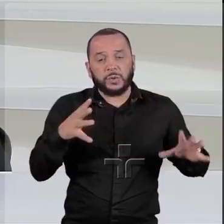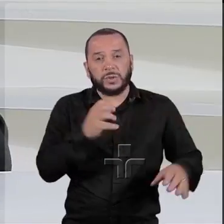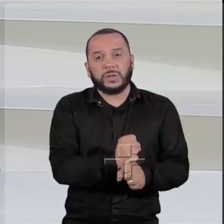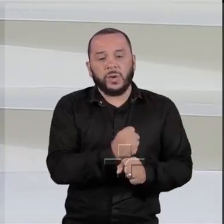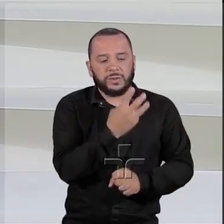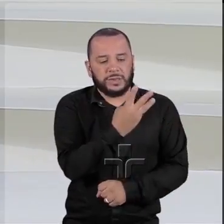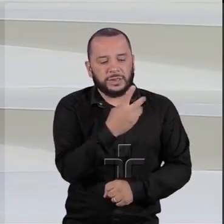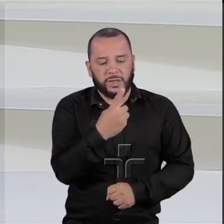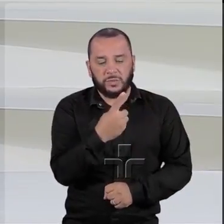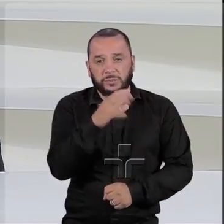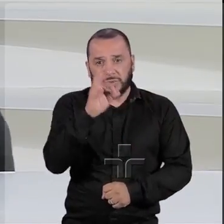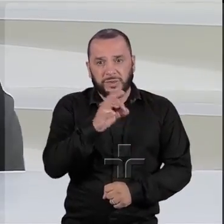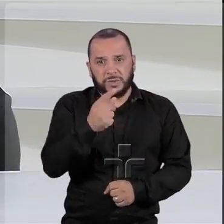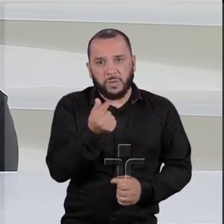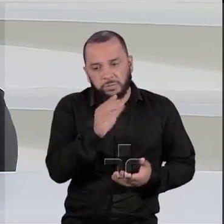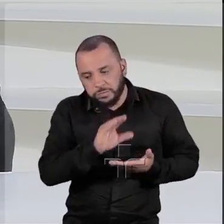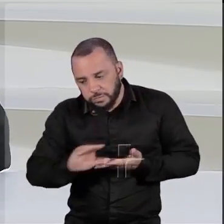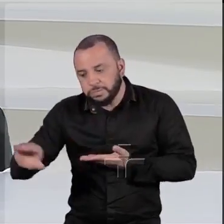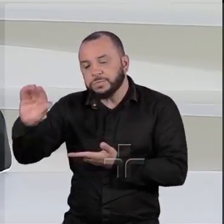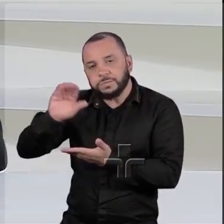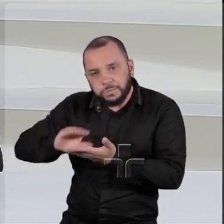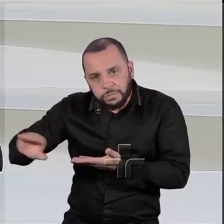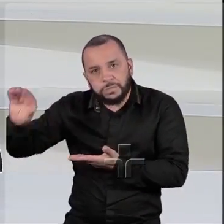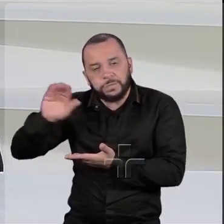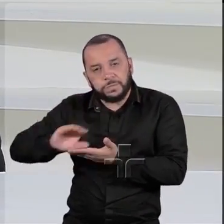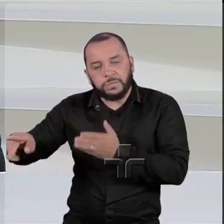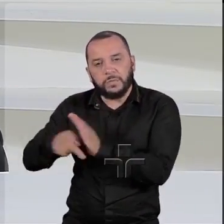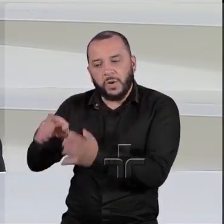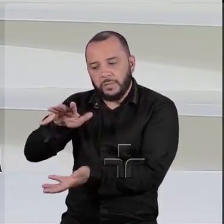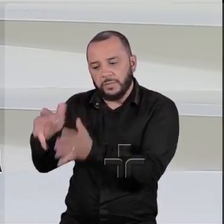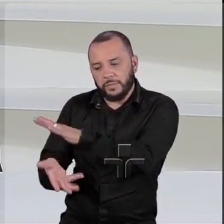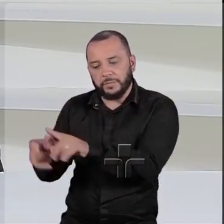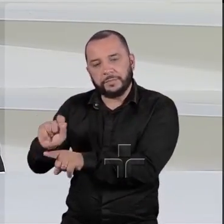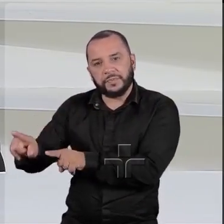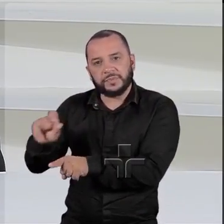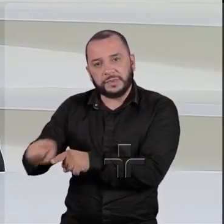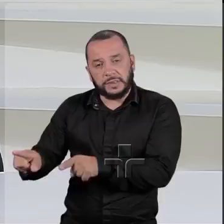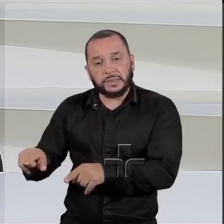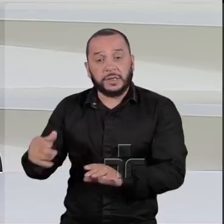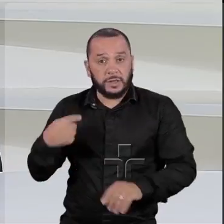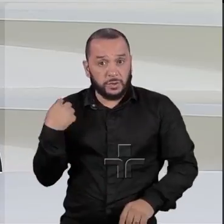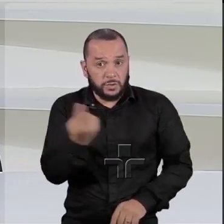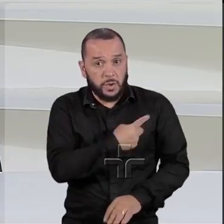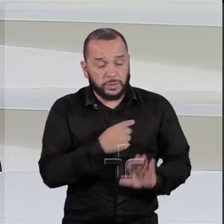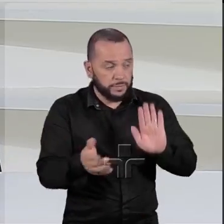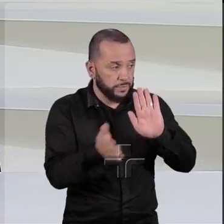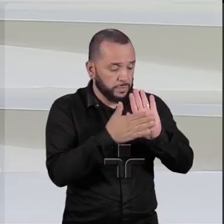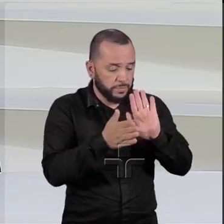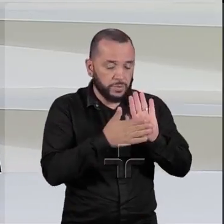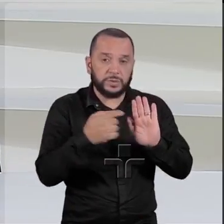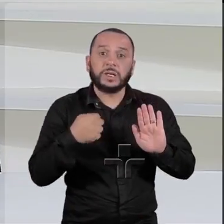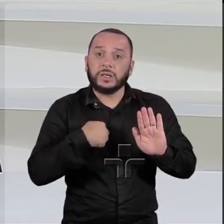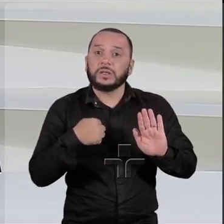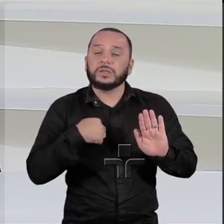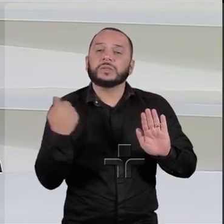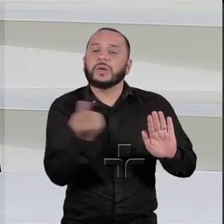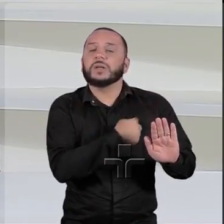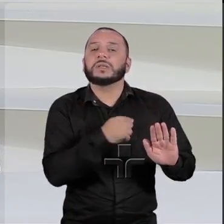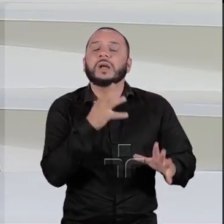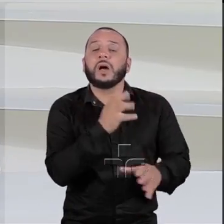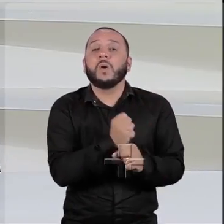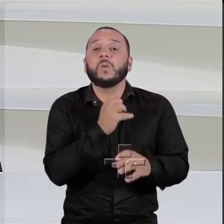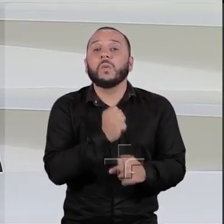e isso não é suficiente. Na nossa proposta, lá na frente, a gente calcula que vai ser